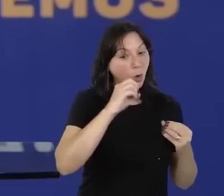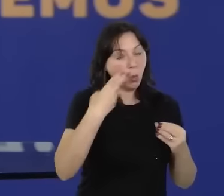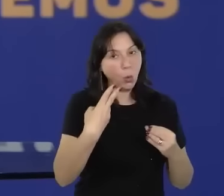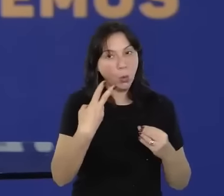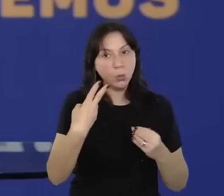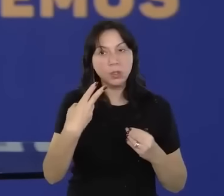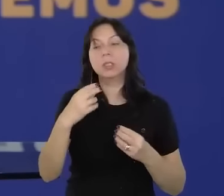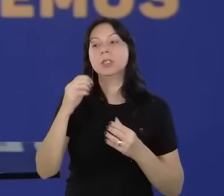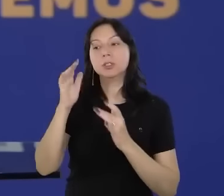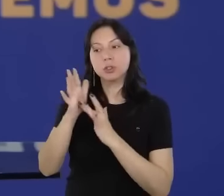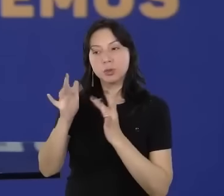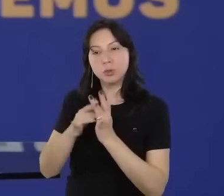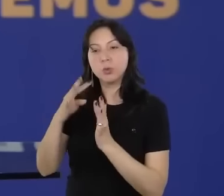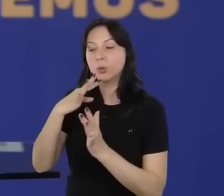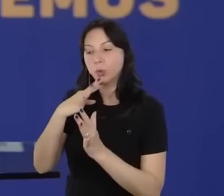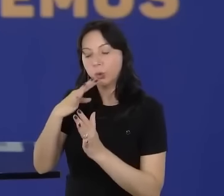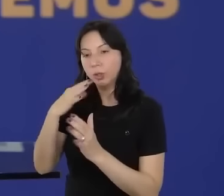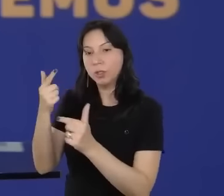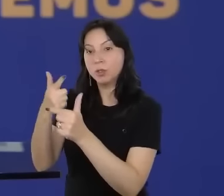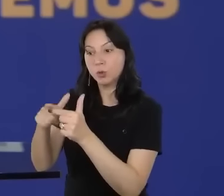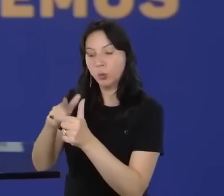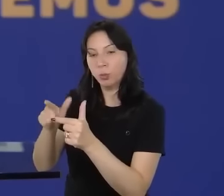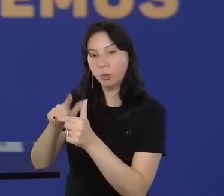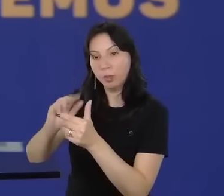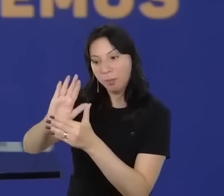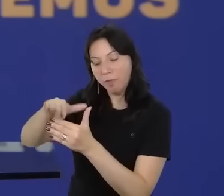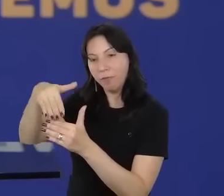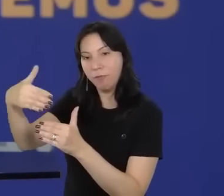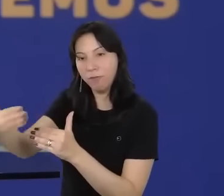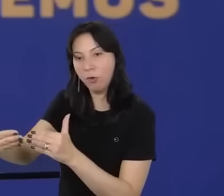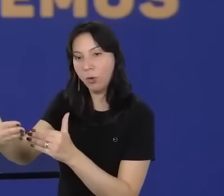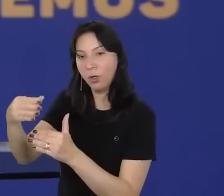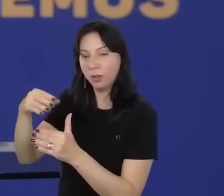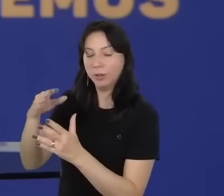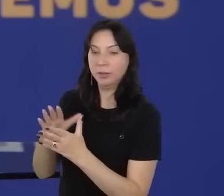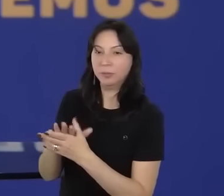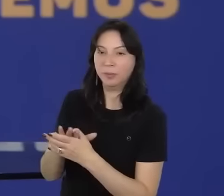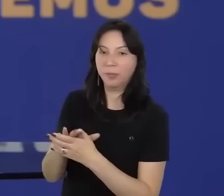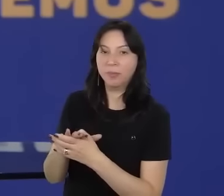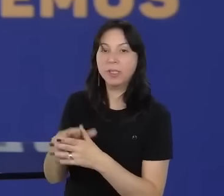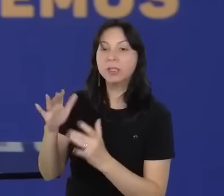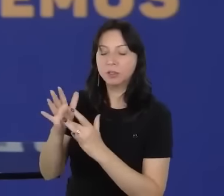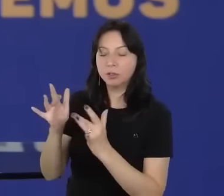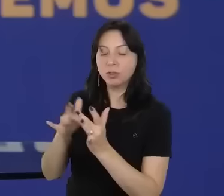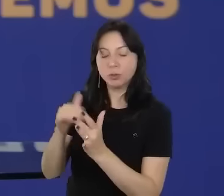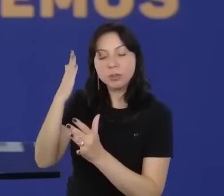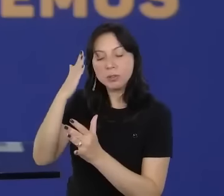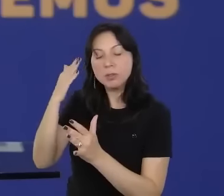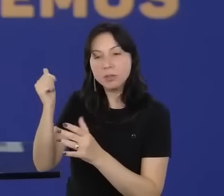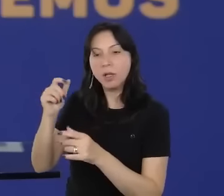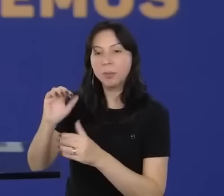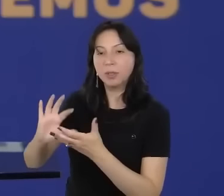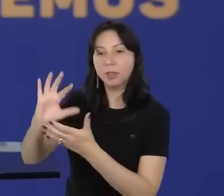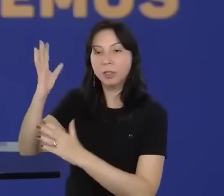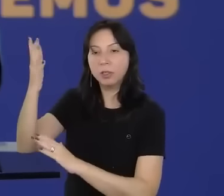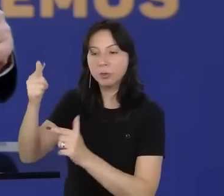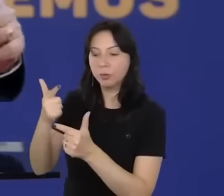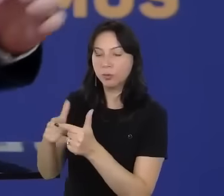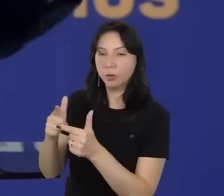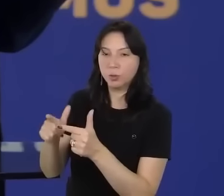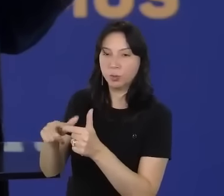turbulentos mas mais do que isso o único antídoto meus irmãos o único